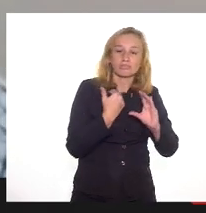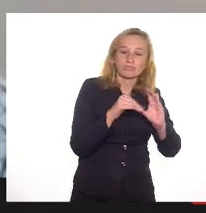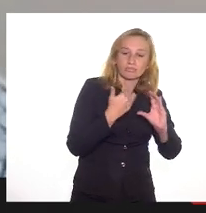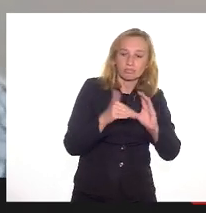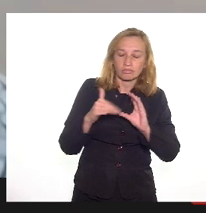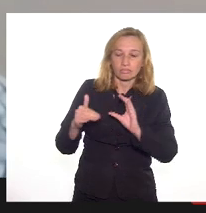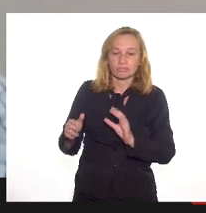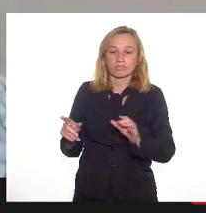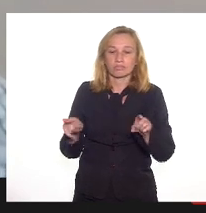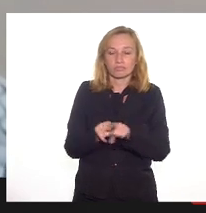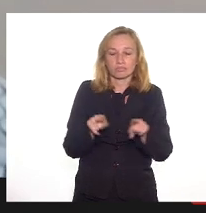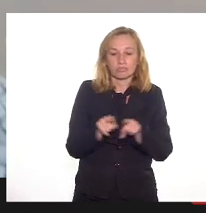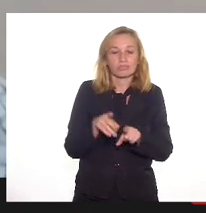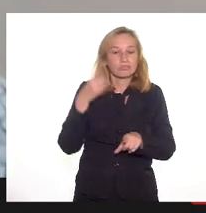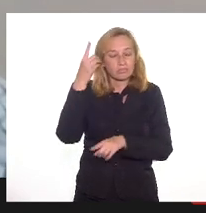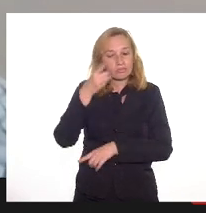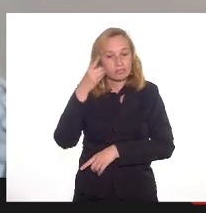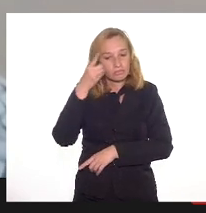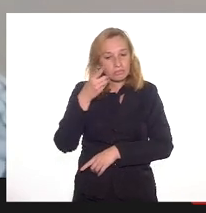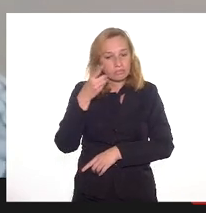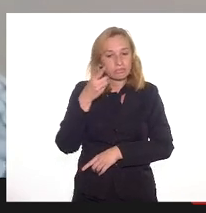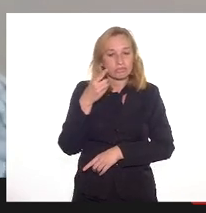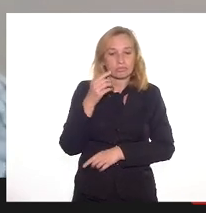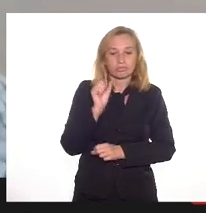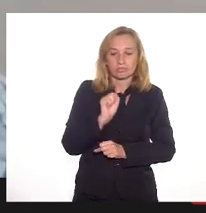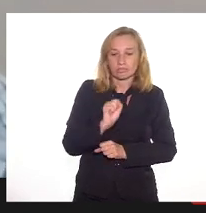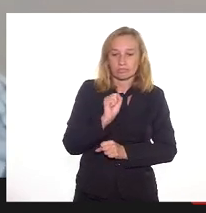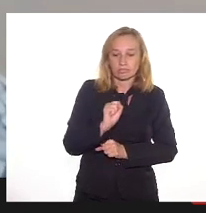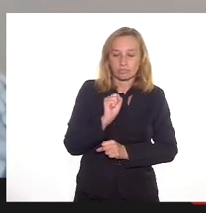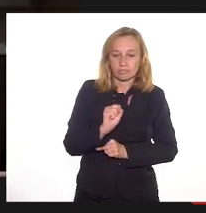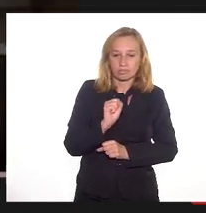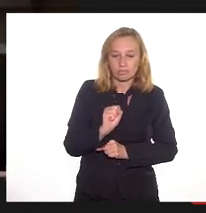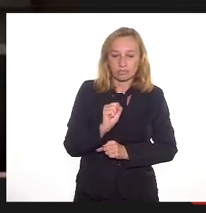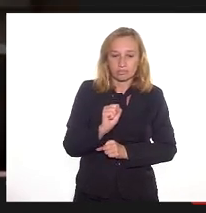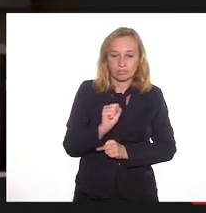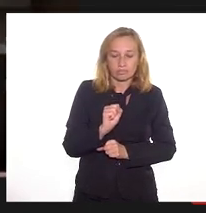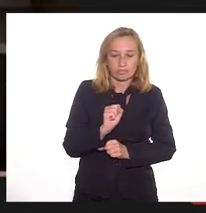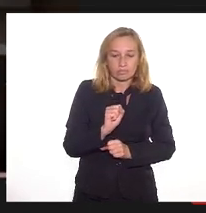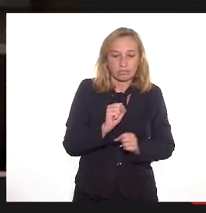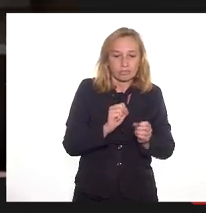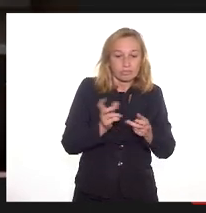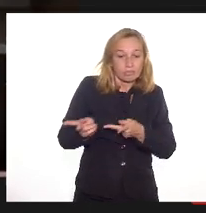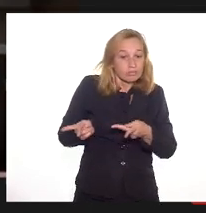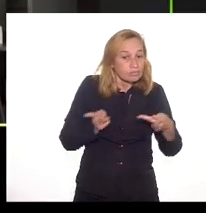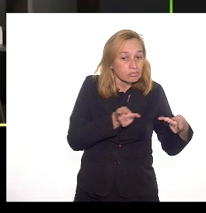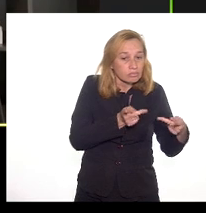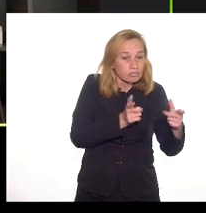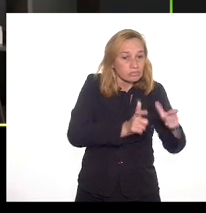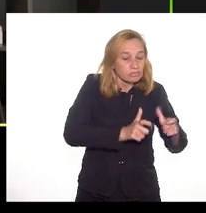talvez, deputada, valesse até a pena fazer uma sessão específica,